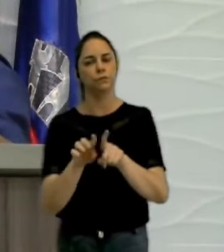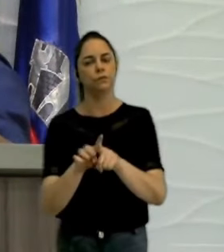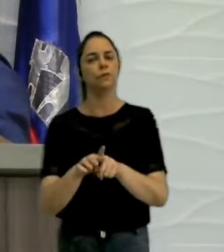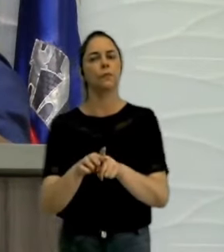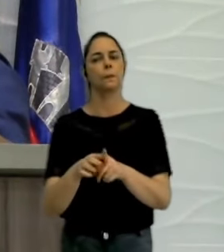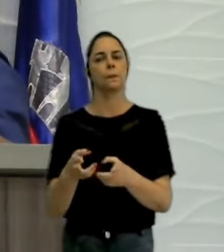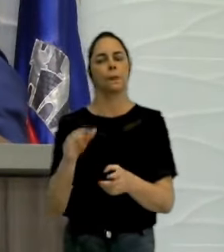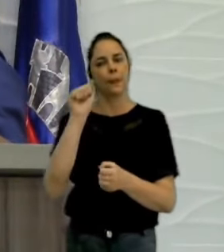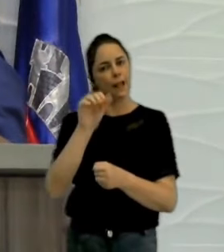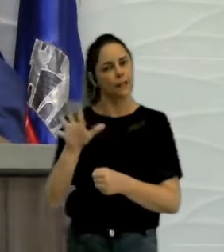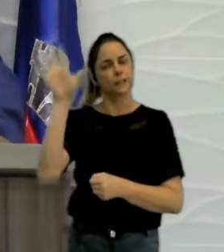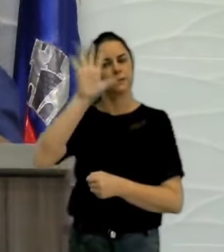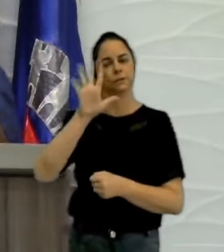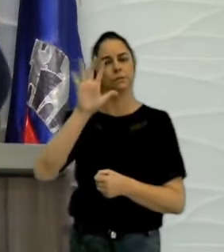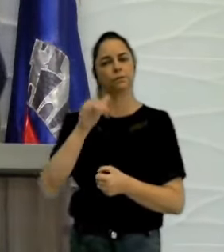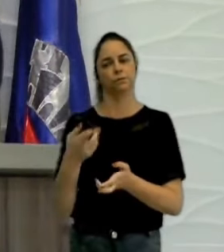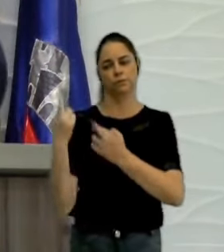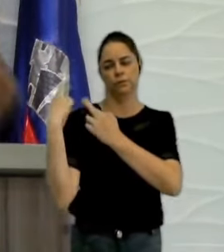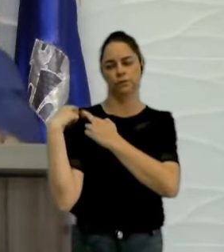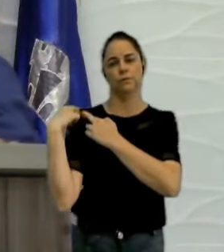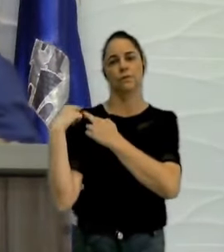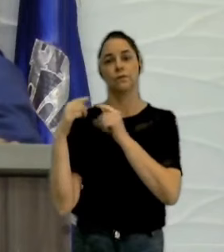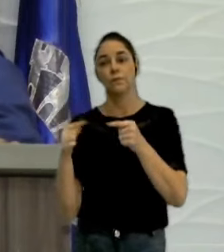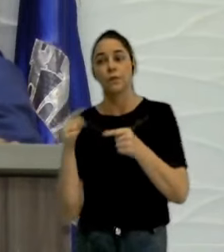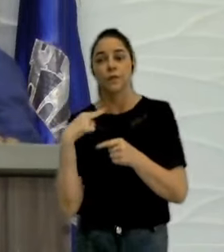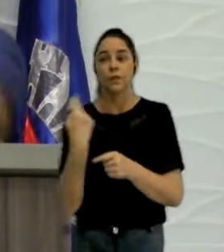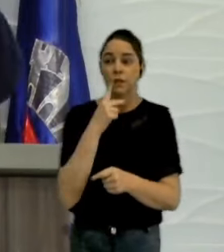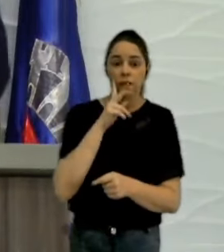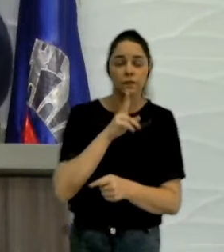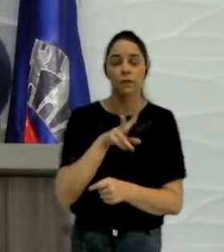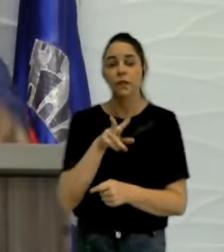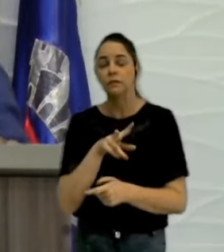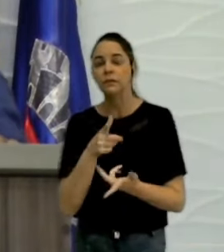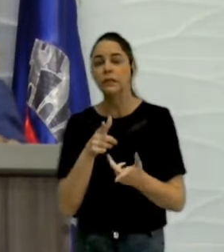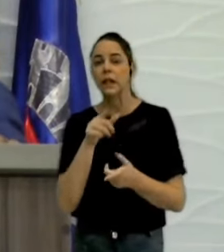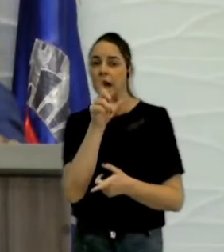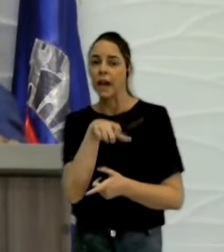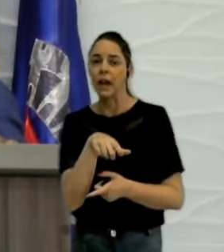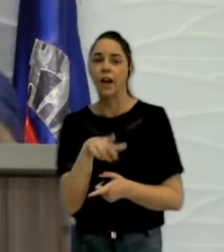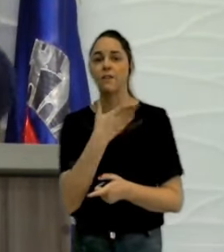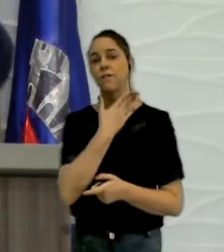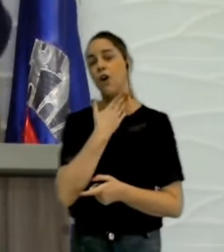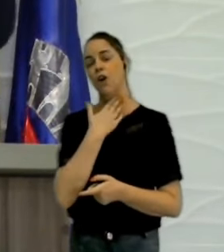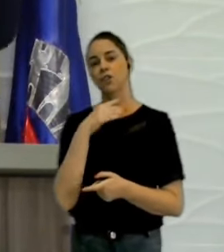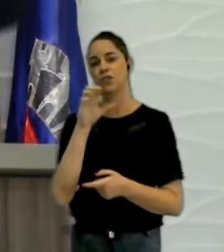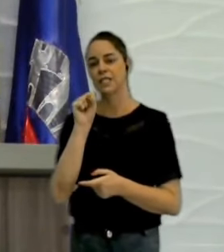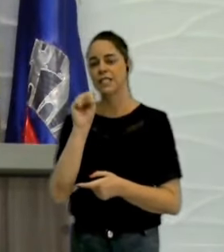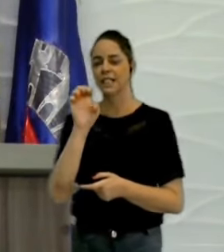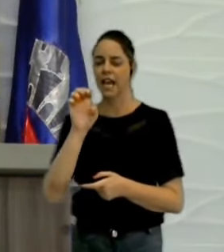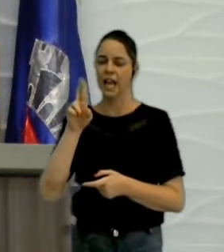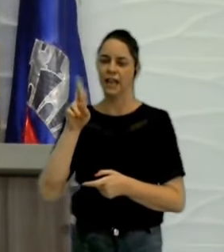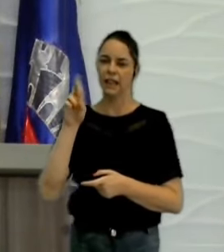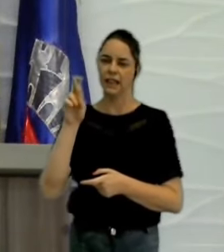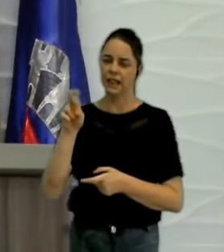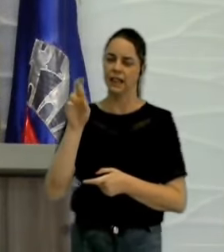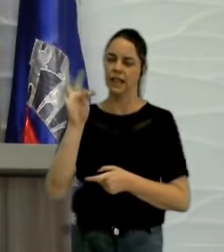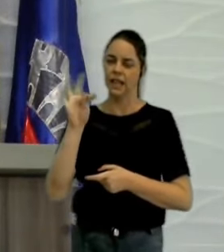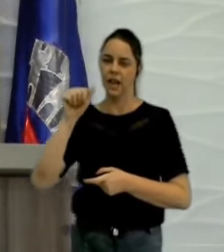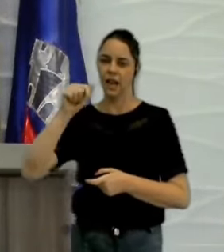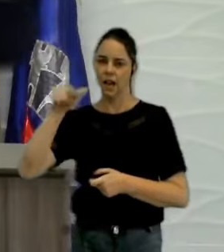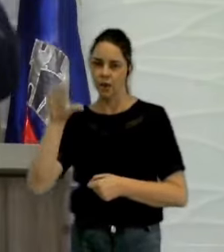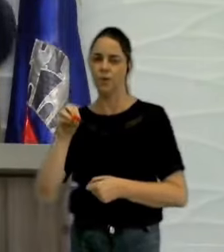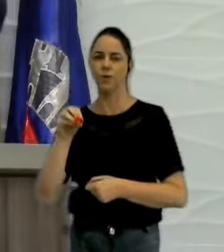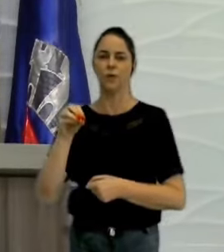Agreste. Mas, pelo que a gente vê, ela é a voz do sertão, que na rede social agora ela está para o